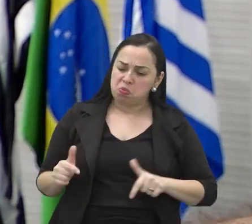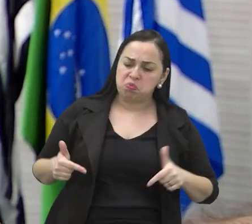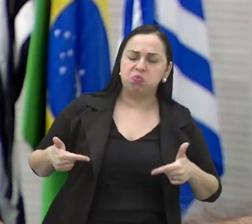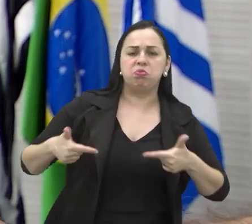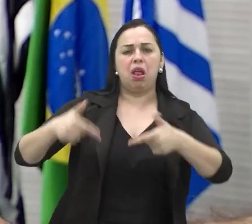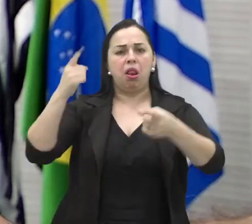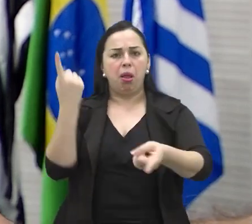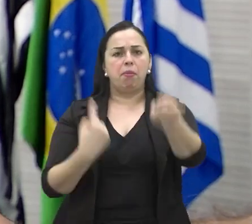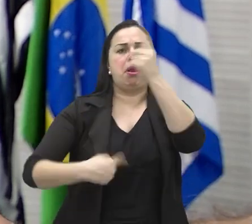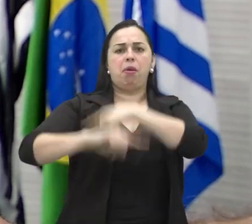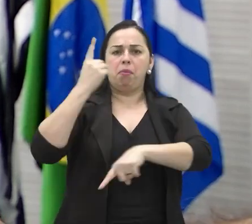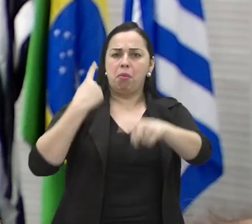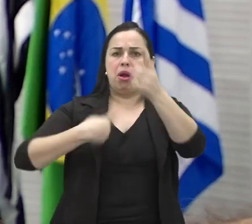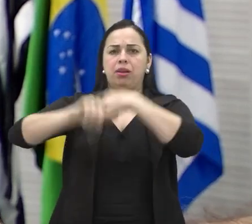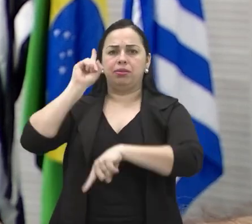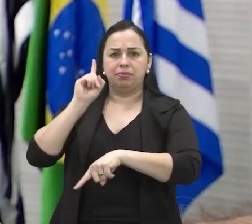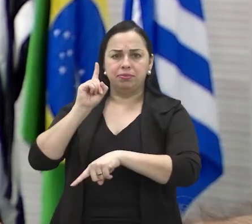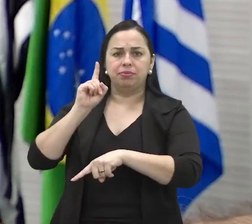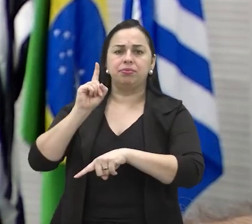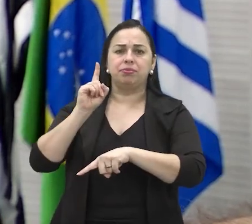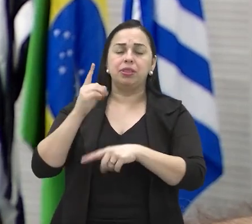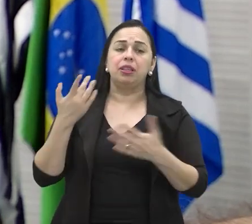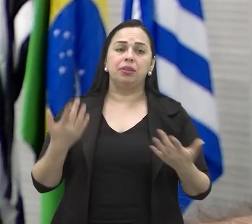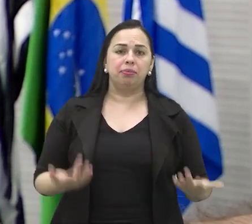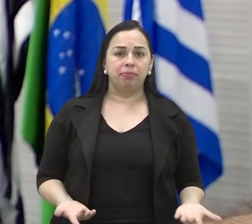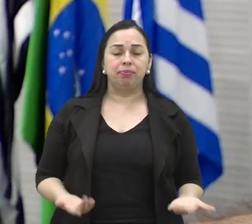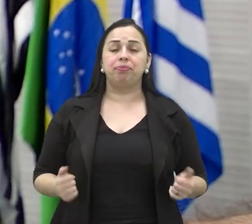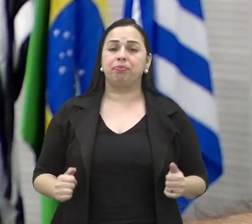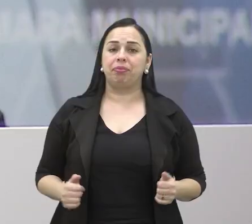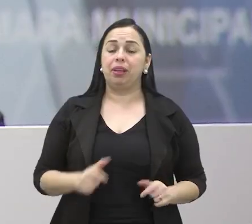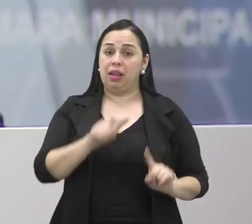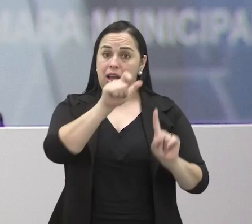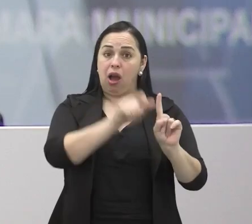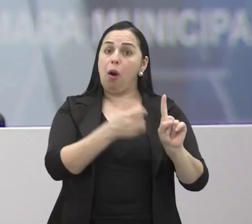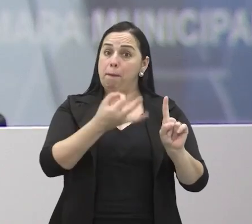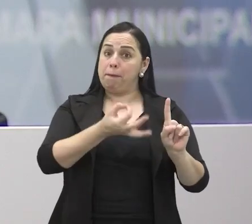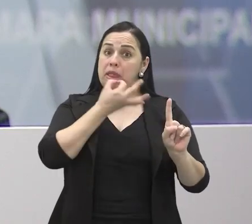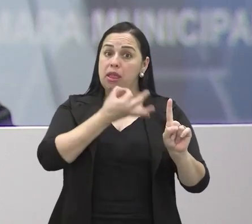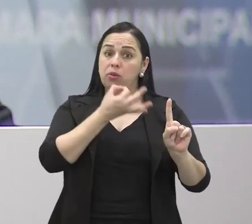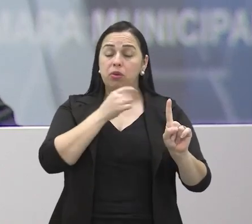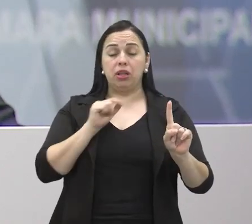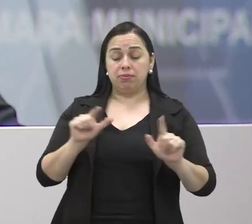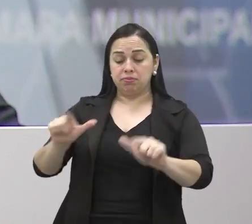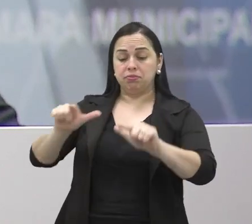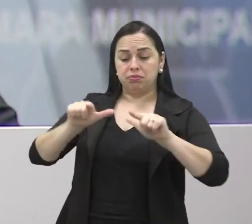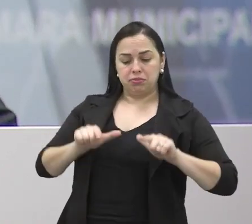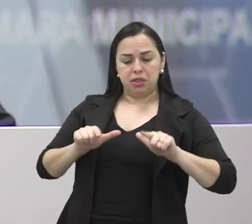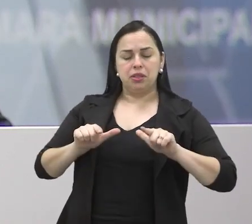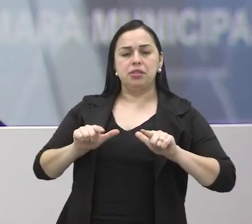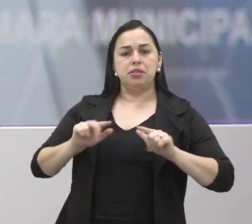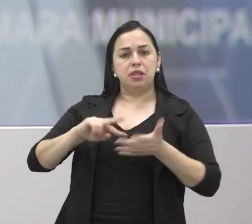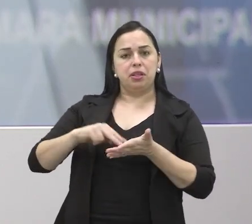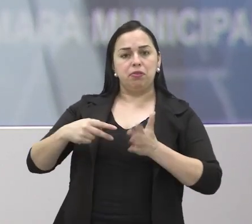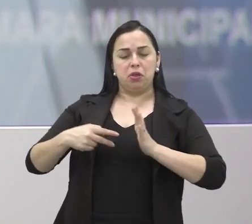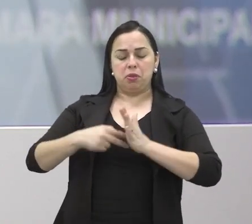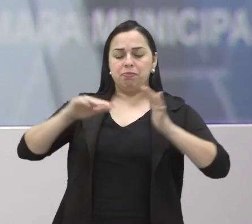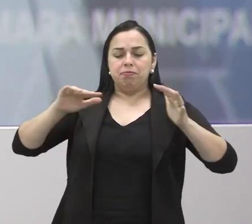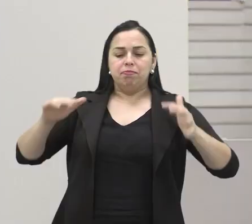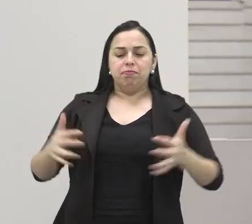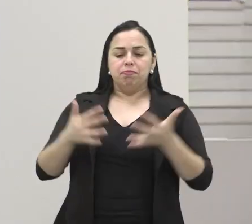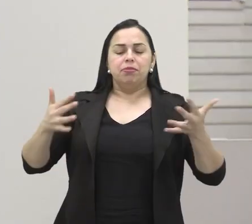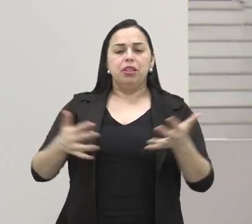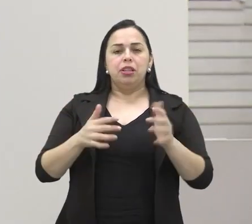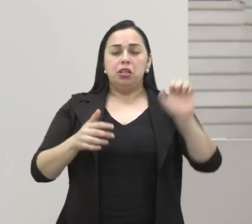energia e impulso para cada vez mais aproximar da nossa população, né? Para Walter Miyamoto, a honraria também é um estímulo a